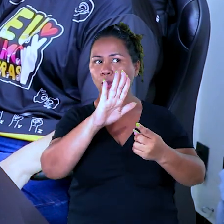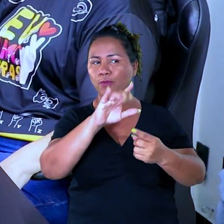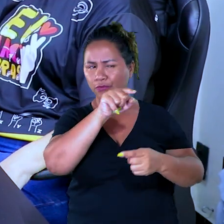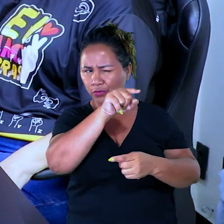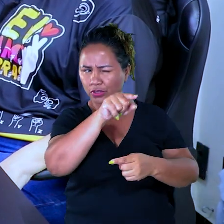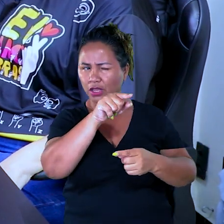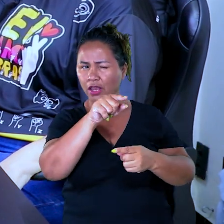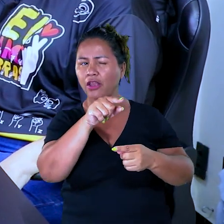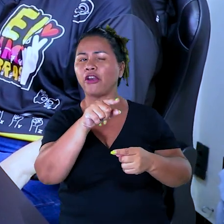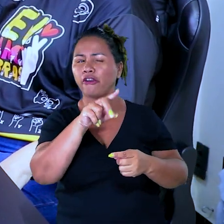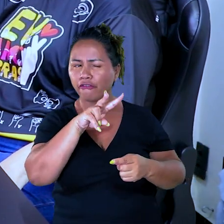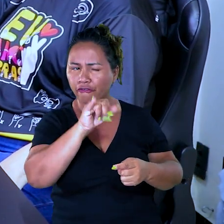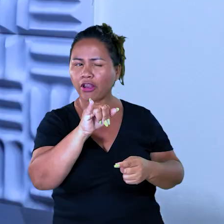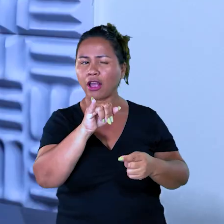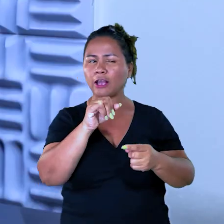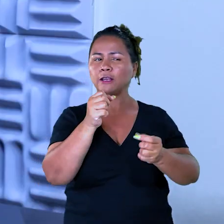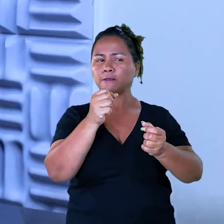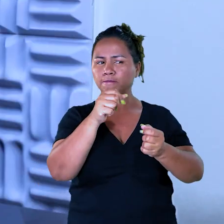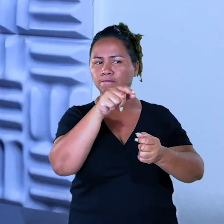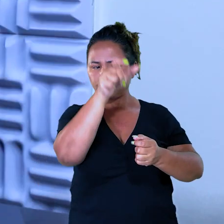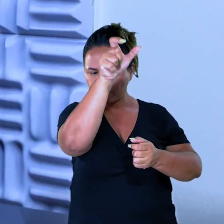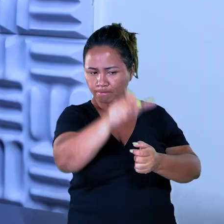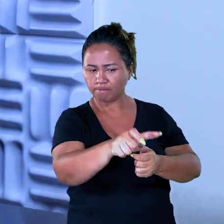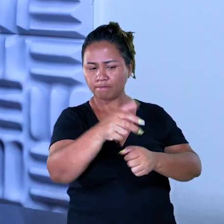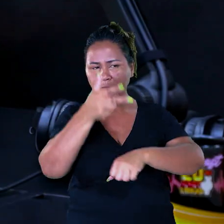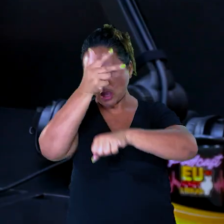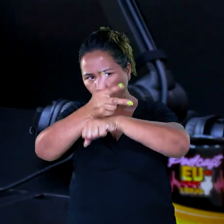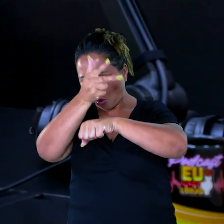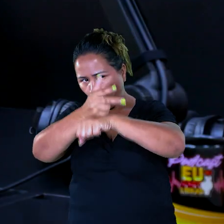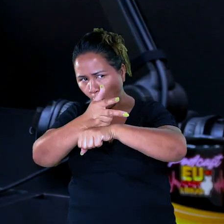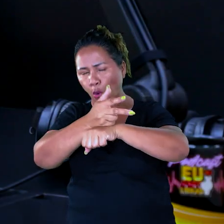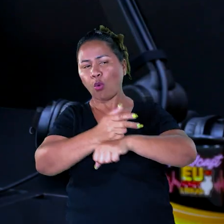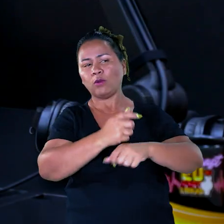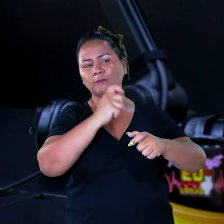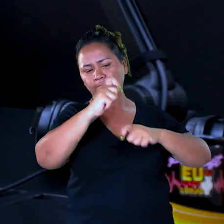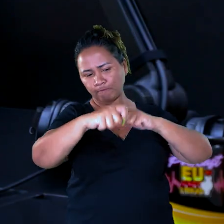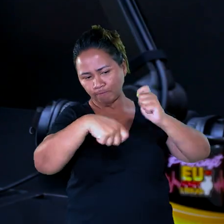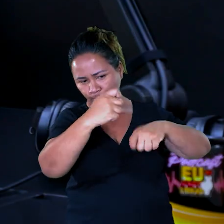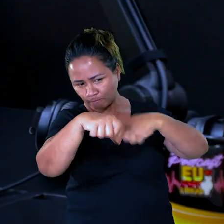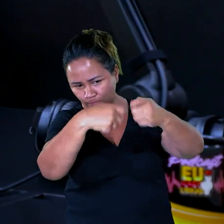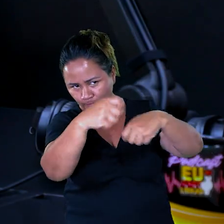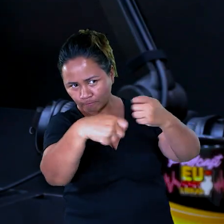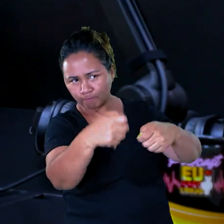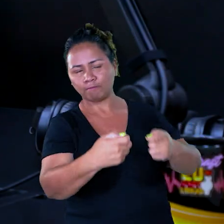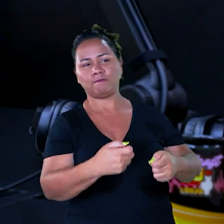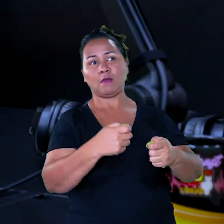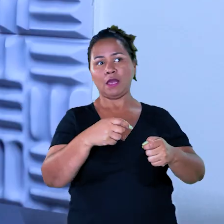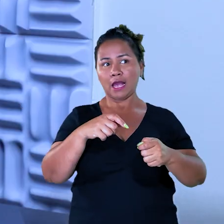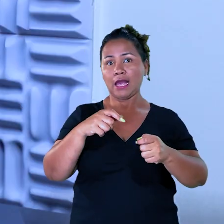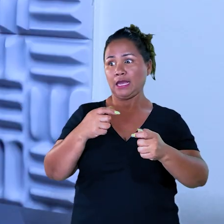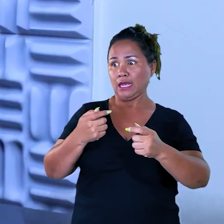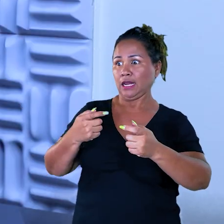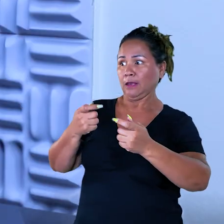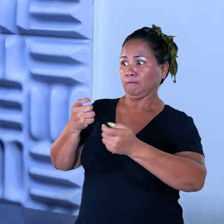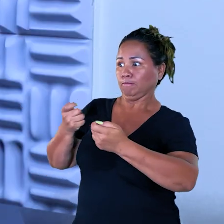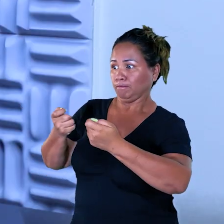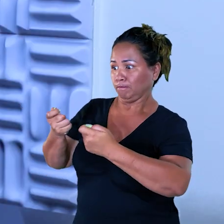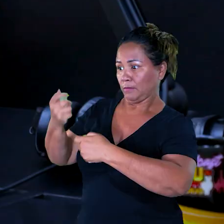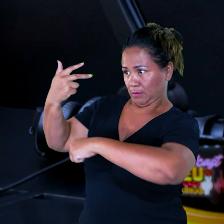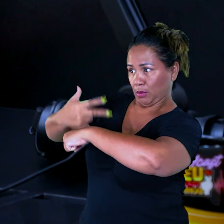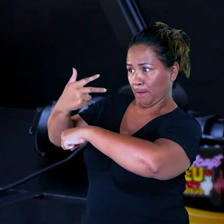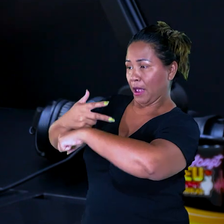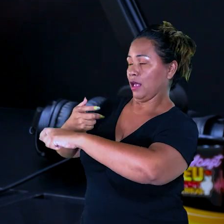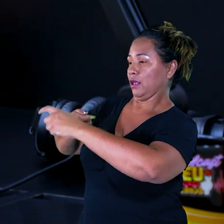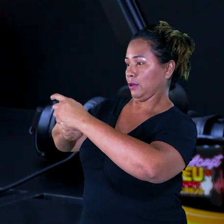explicava o sinal pra ela gravar. Entendi. Então, aí eu tive que montar tipo um portfóliozinho para ela aprender. Tá vendo, gente, os recursos? Porque